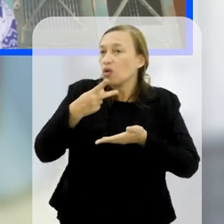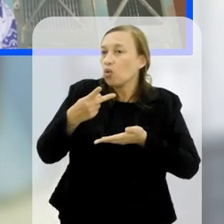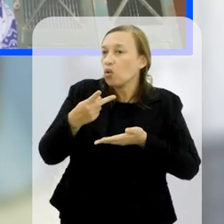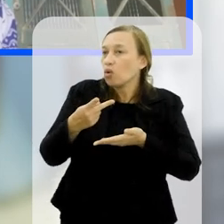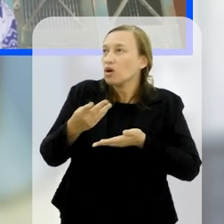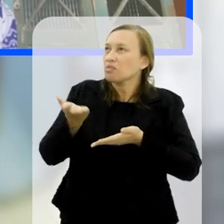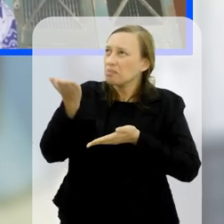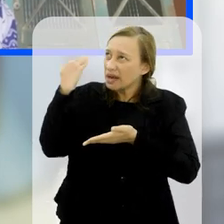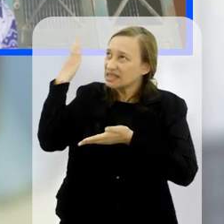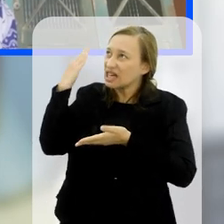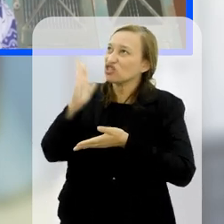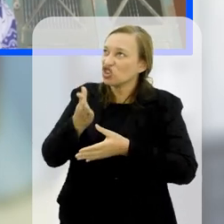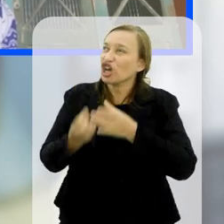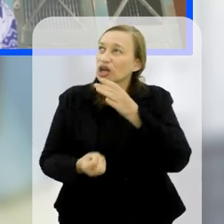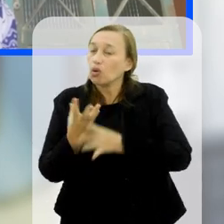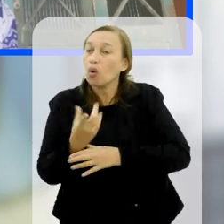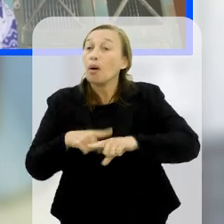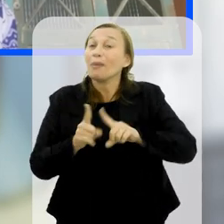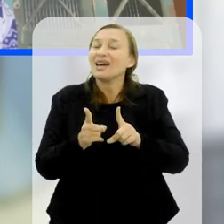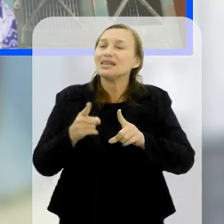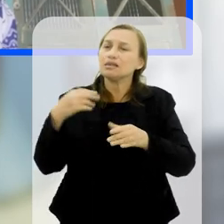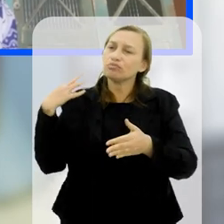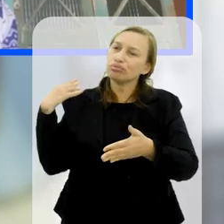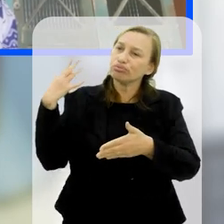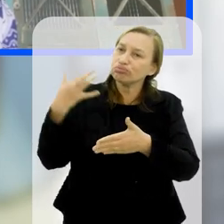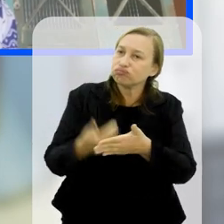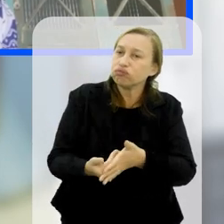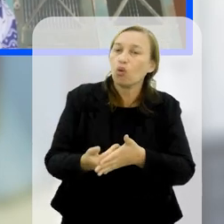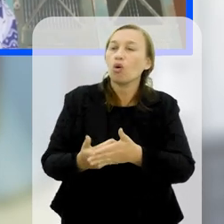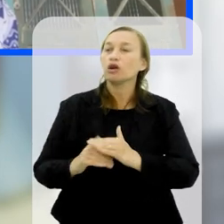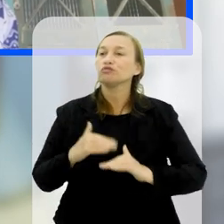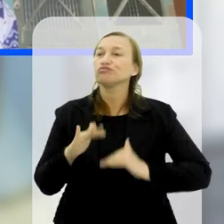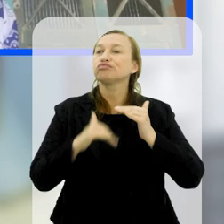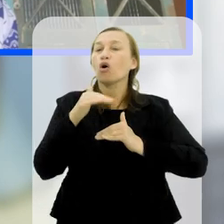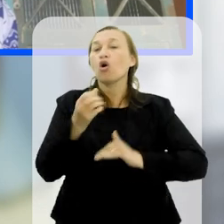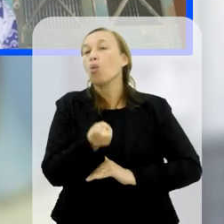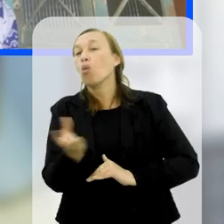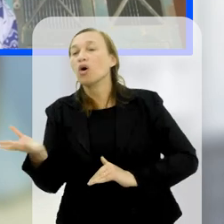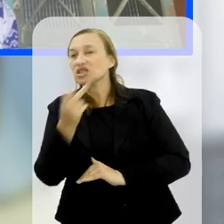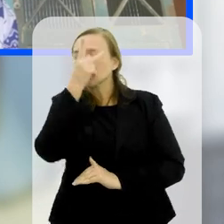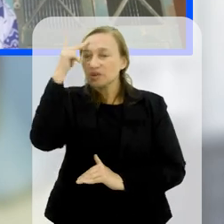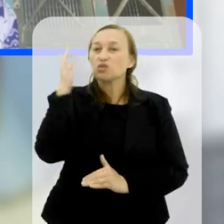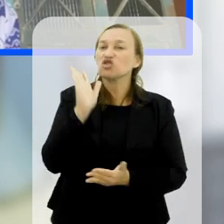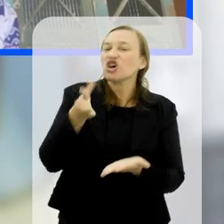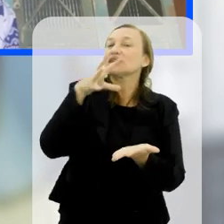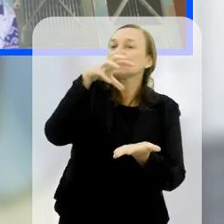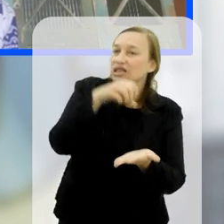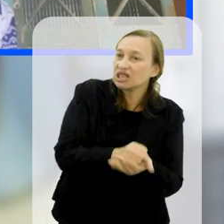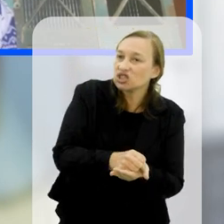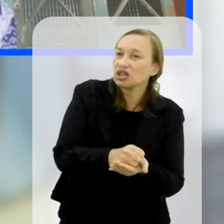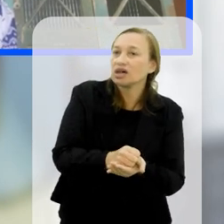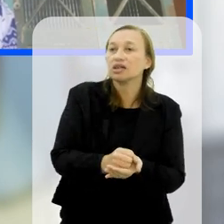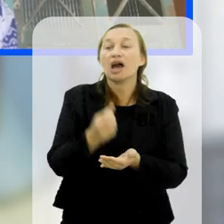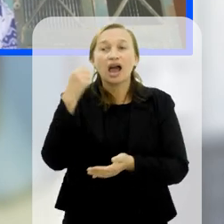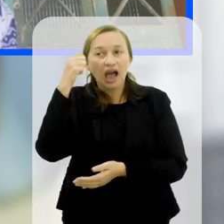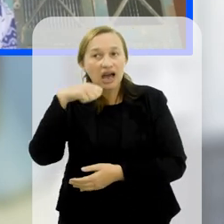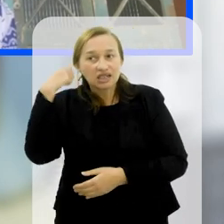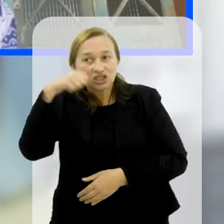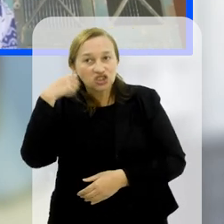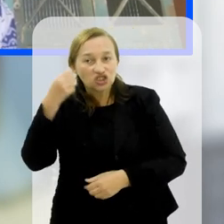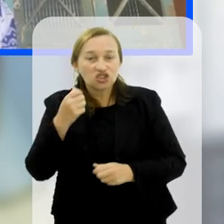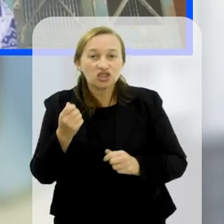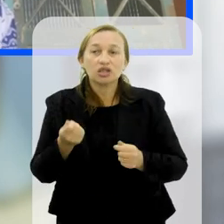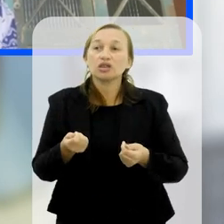contou, de lá para cá, né? Qual a evolução que teve? Quantas pessoas aí já se cadastraram, né? Quantos artistas